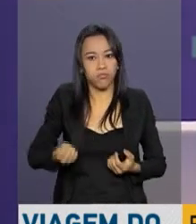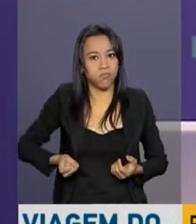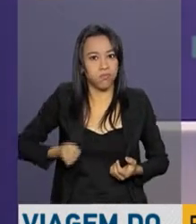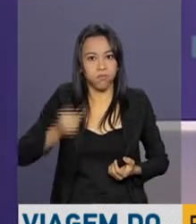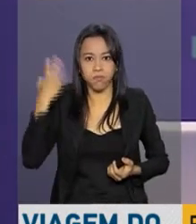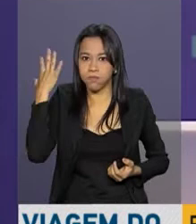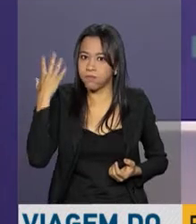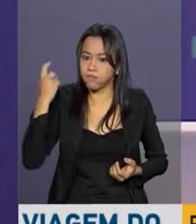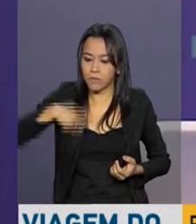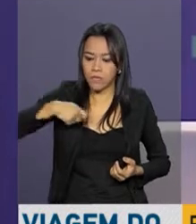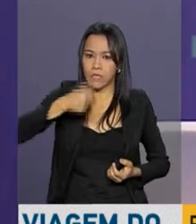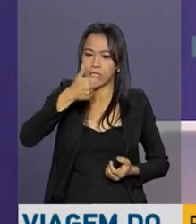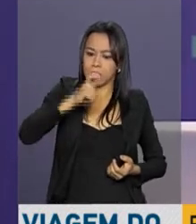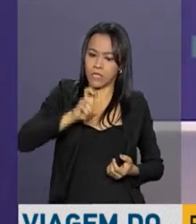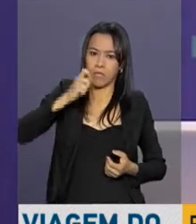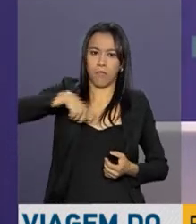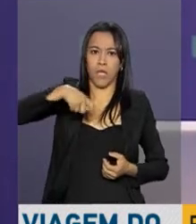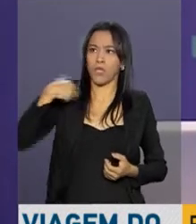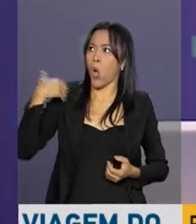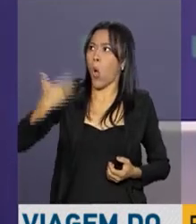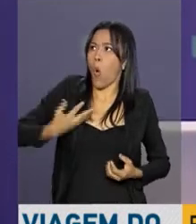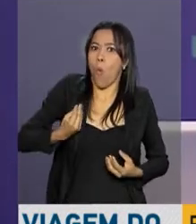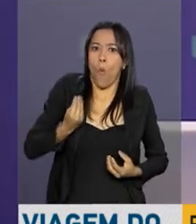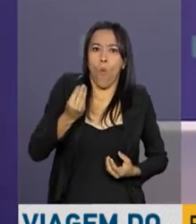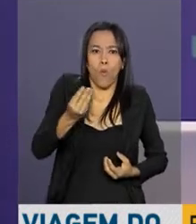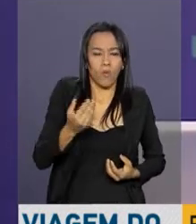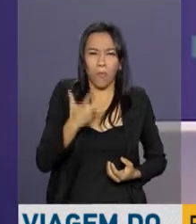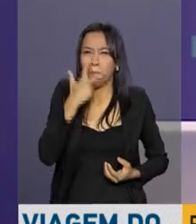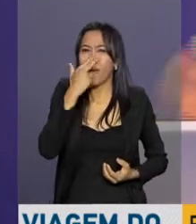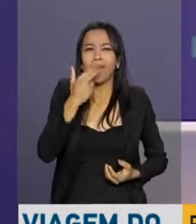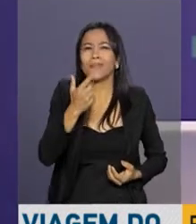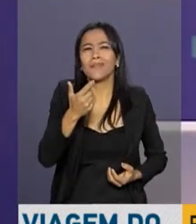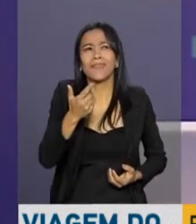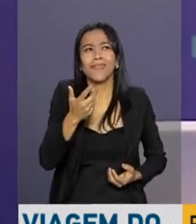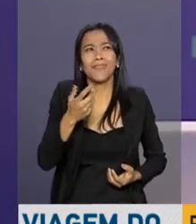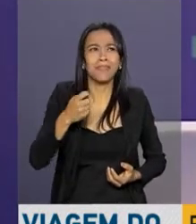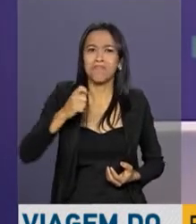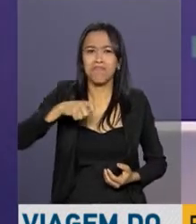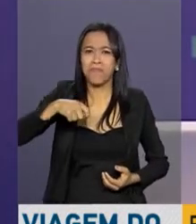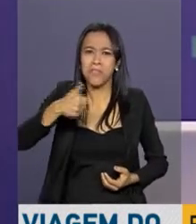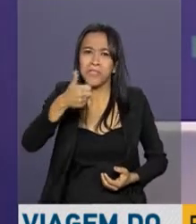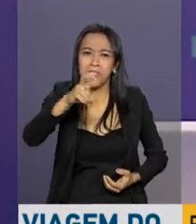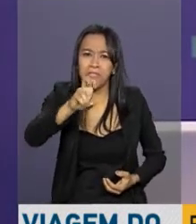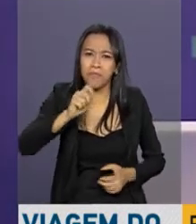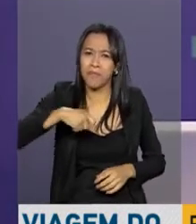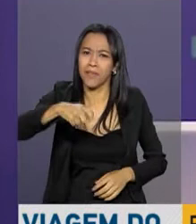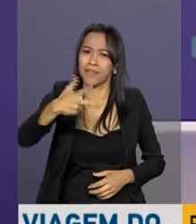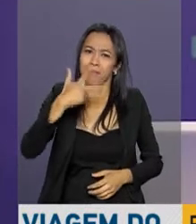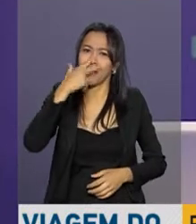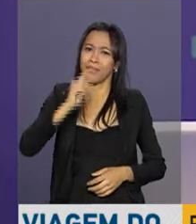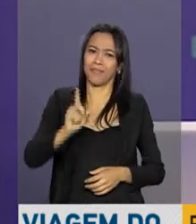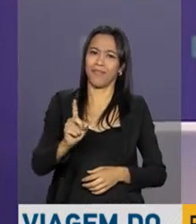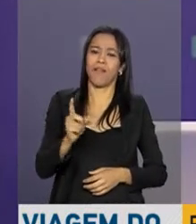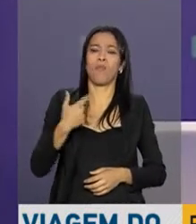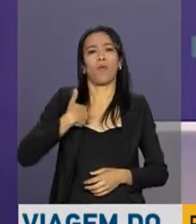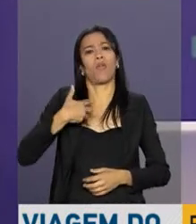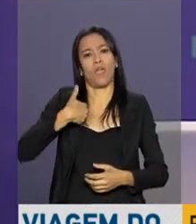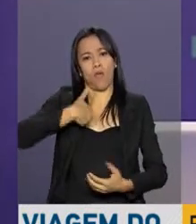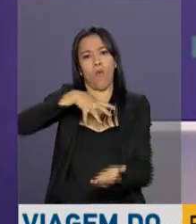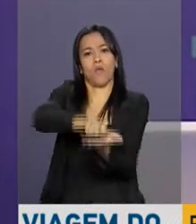meses que nem parece que se passaram apenas 15 meses desde que assumimos o